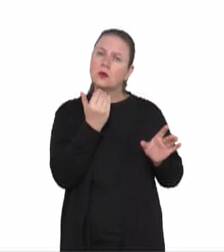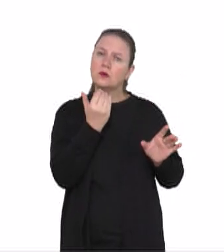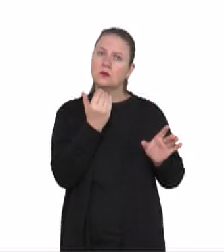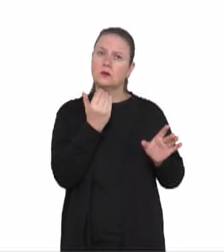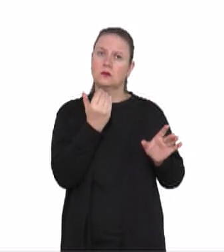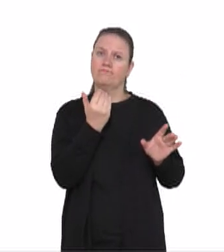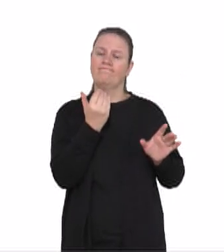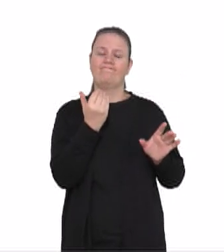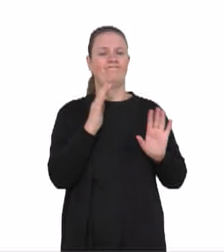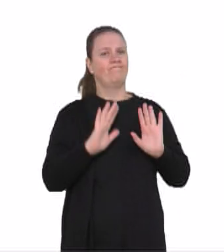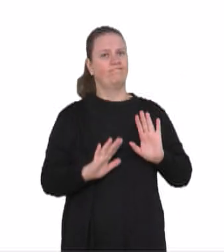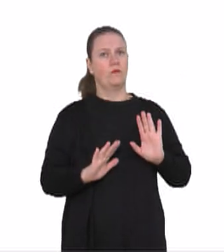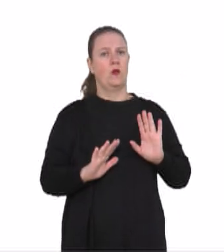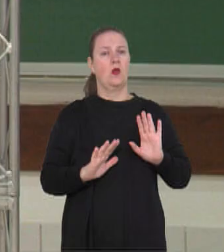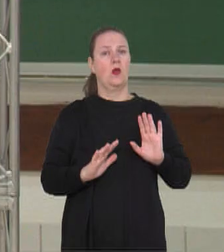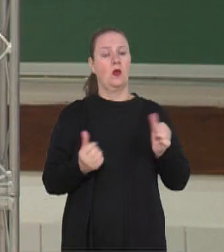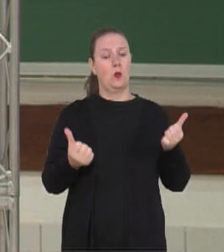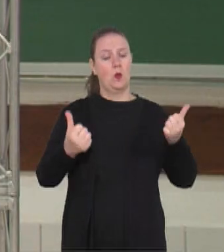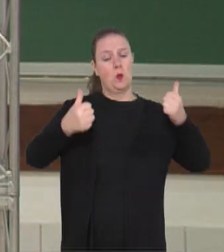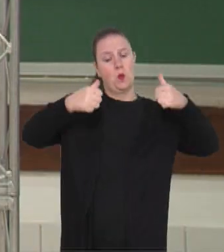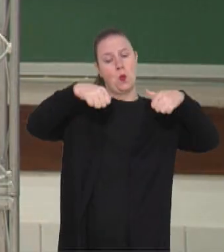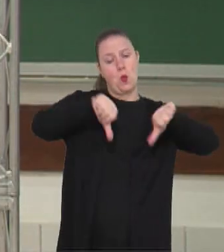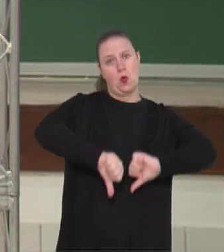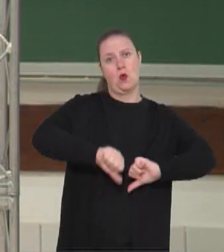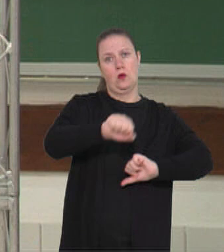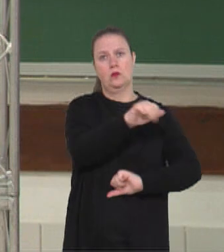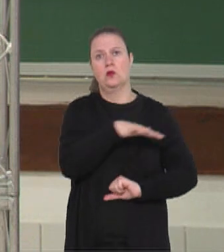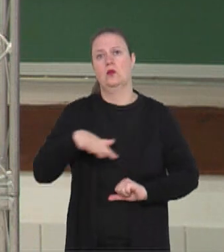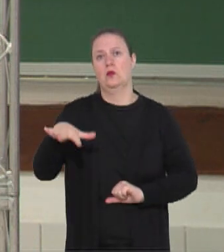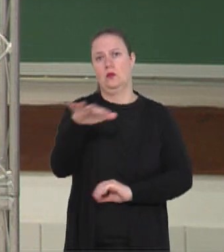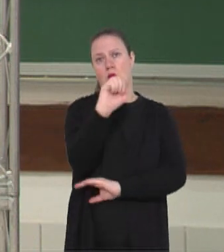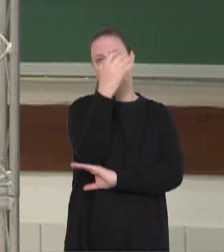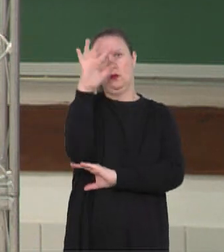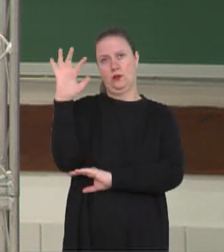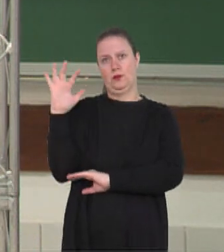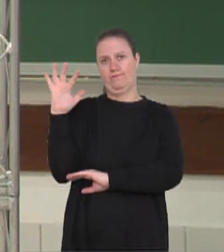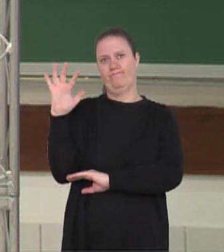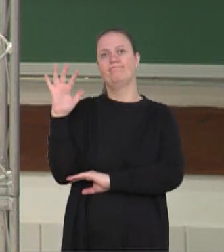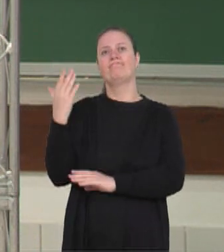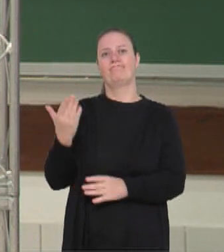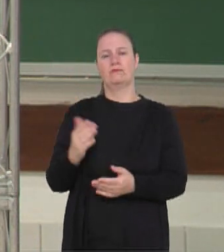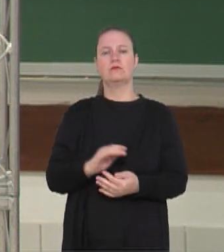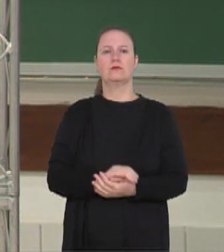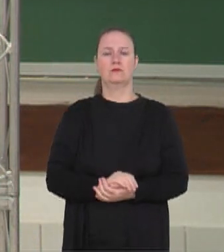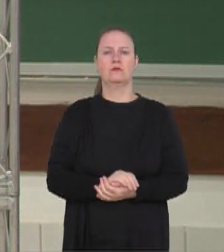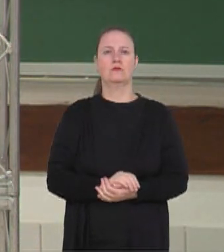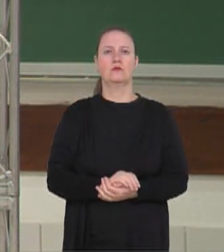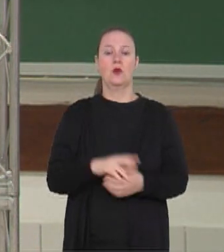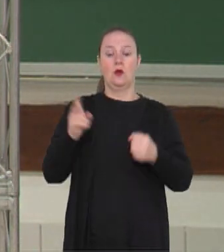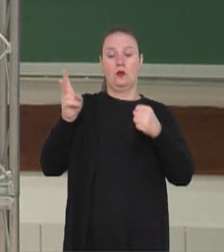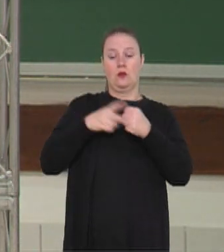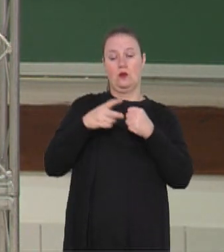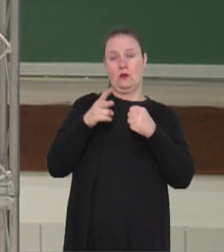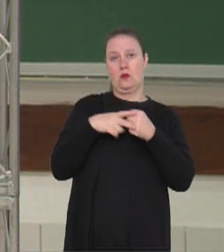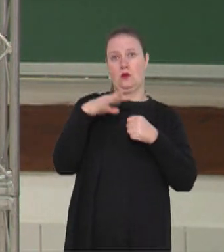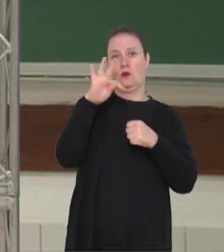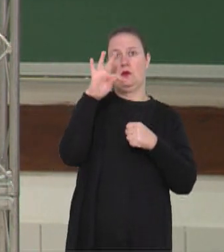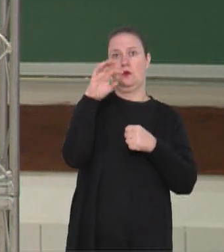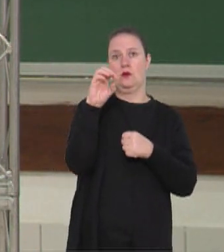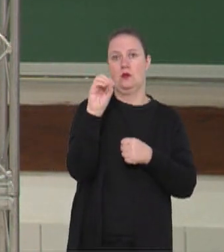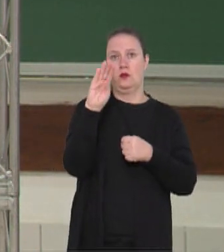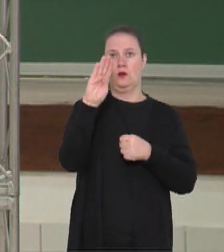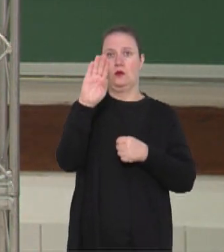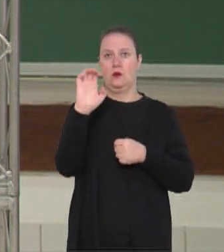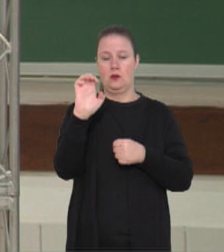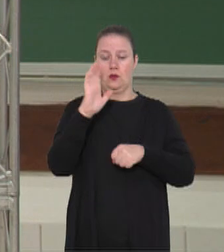É prejudicial, é nocivo para o meio ambiente. O verbo que está ali é o verbo to be. Vocês têm que, então, colocar o verbo to be no